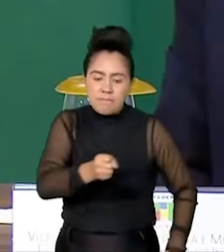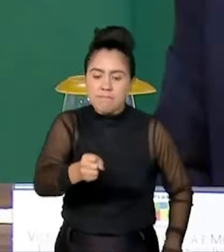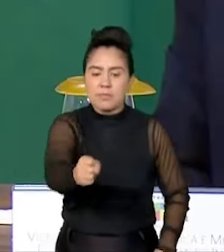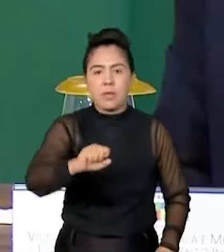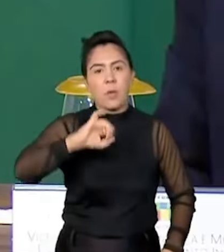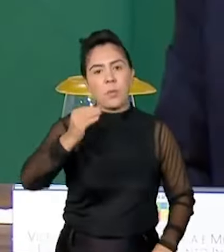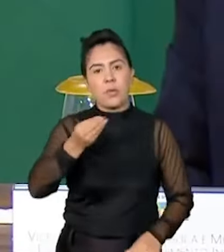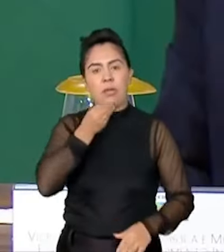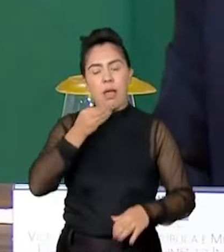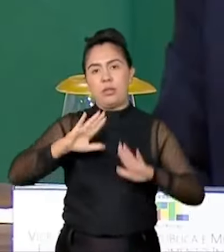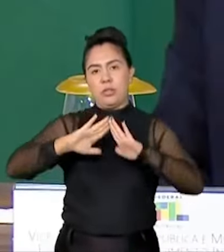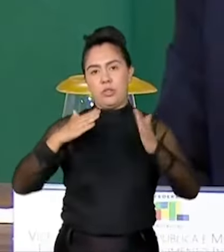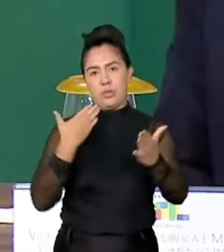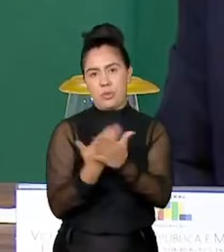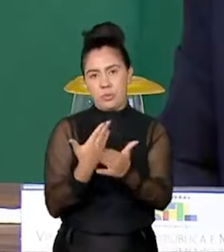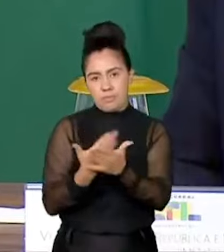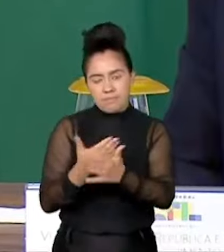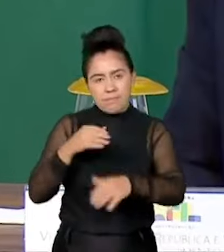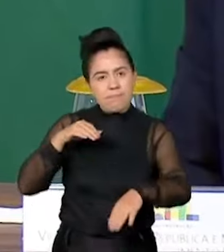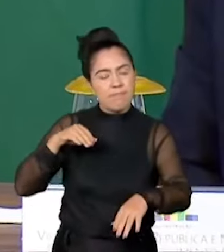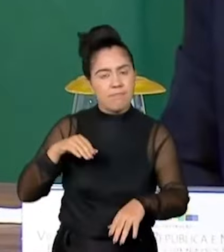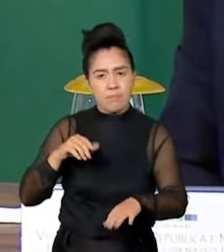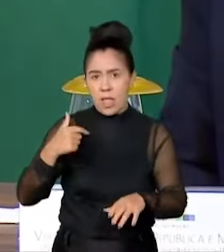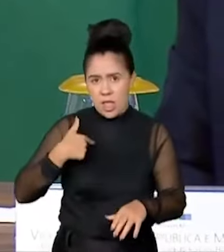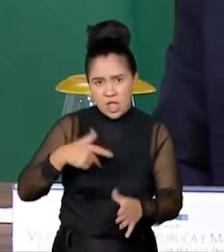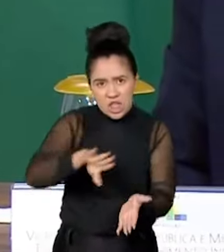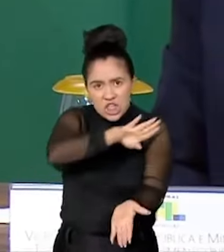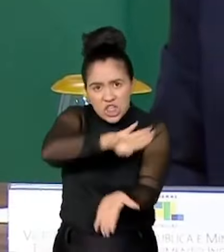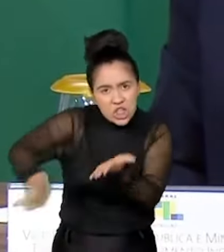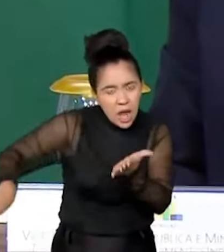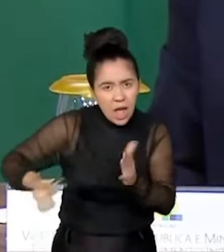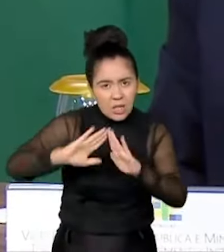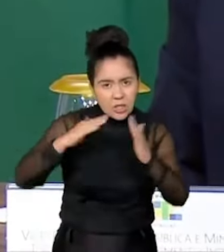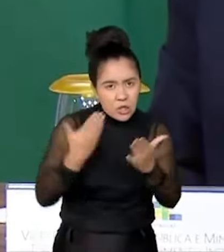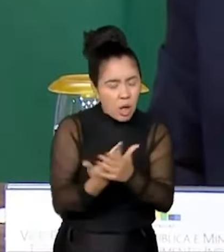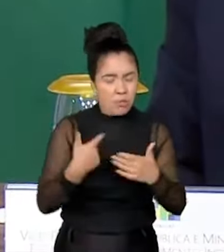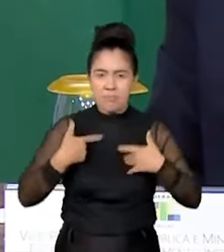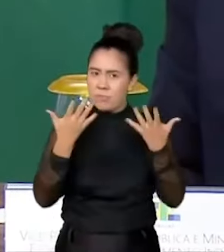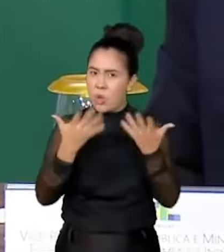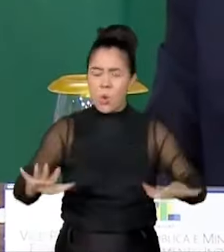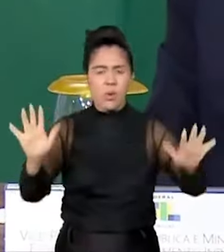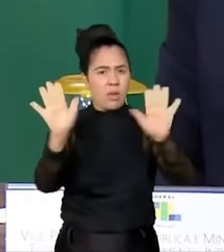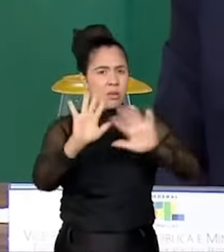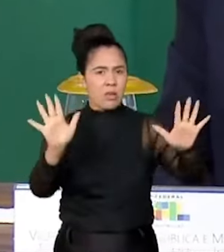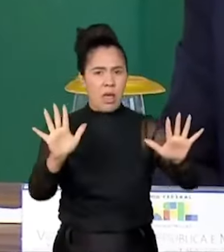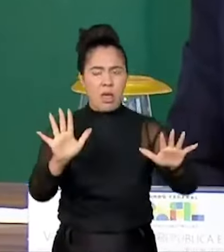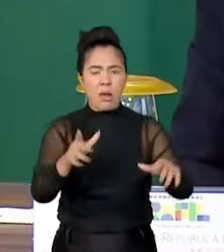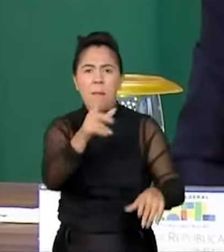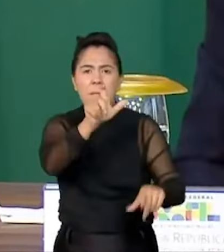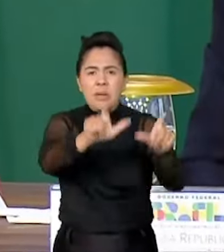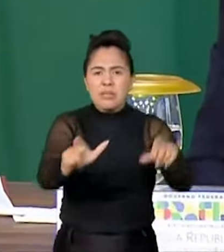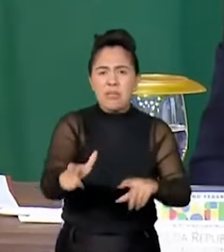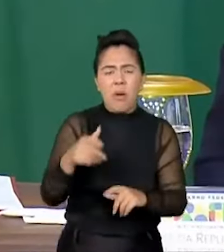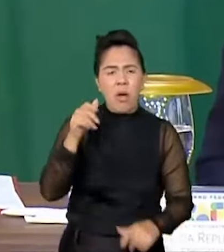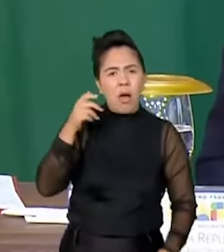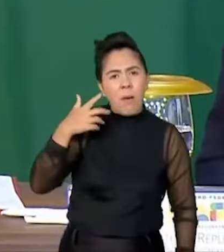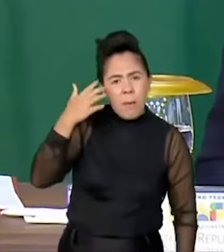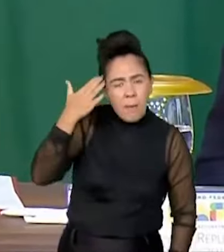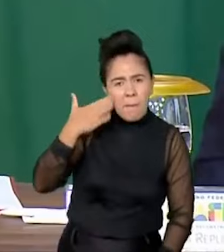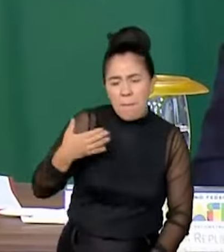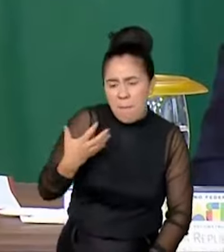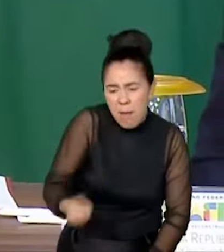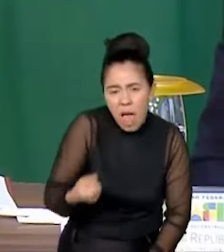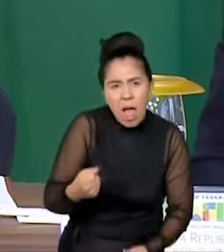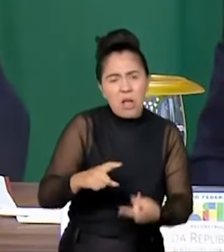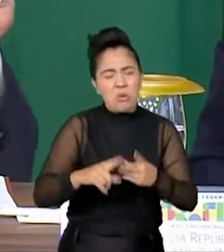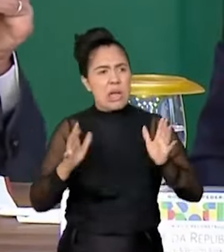estudar. Eu não quero tirar ninguém da escola, não quero tirar ninguém. Não quero tirar nenhum branco da escola, não quero tirar nenhum rico da